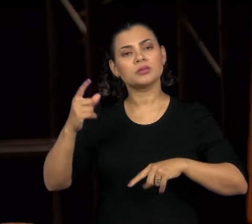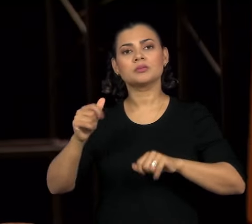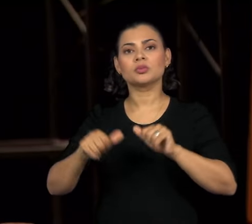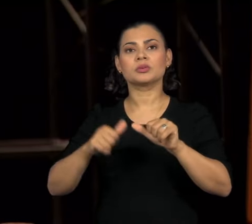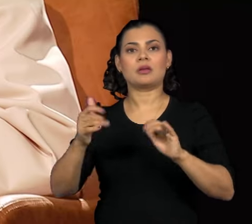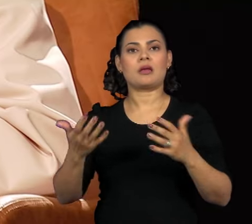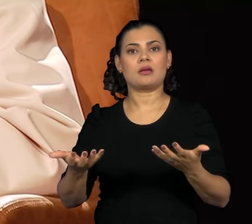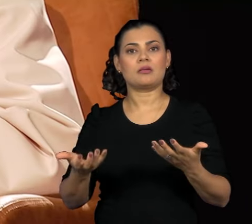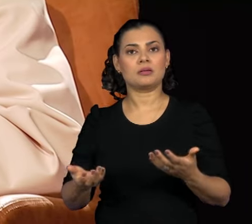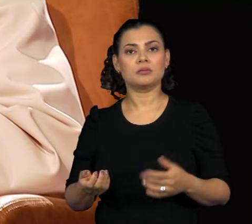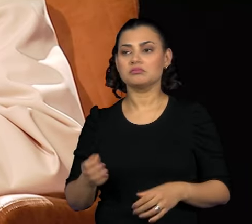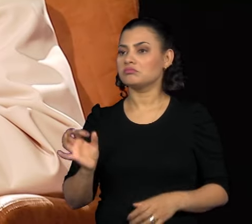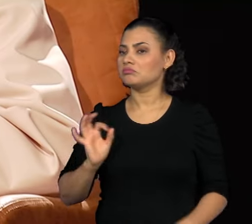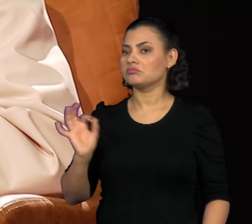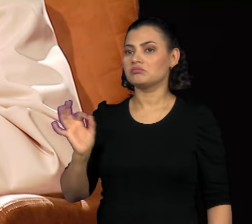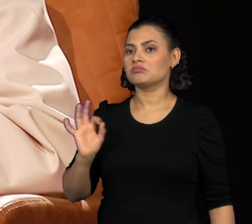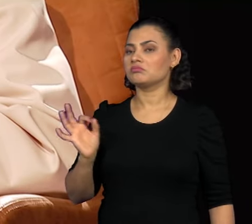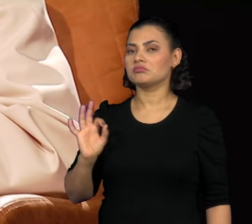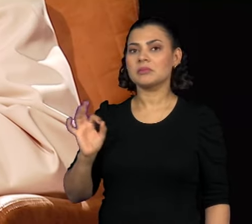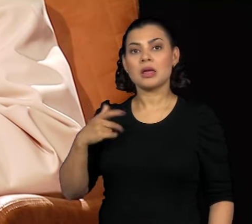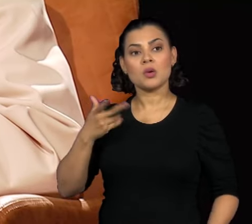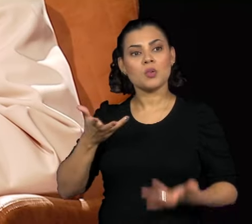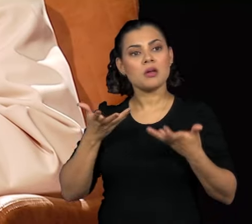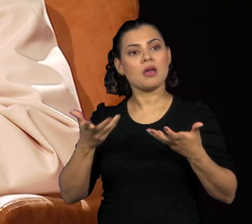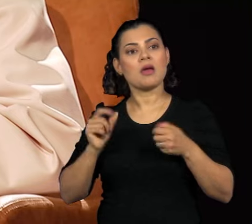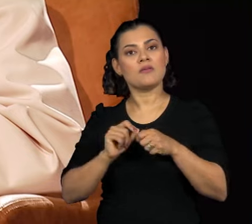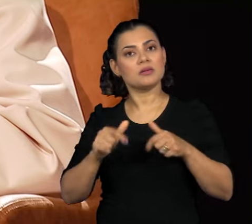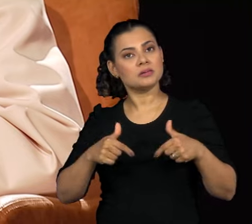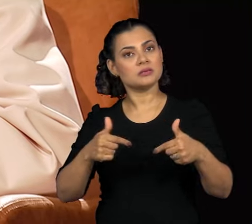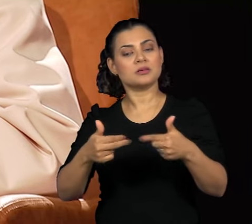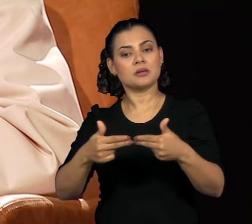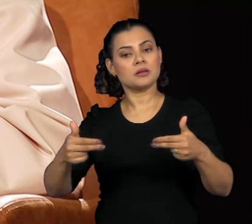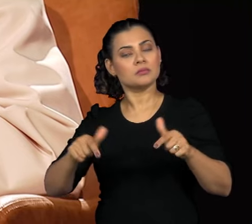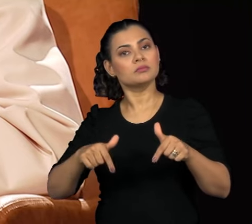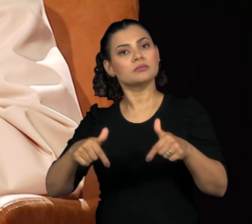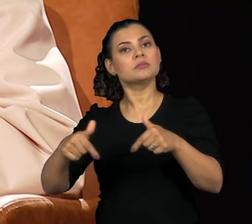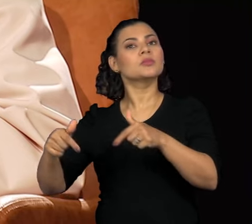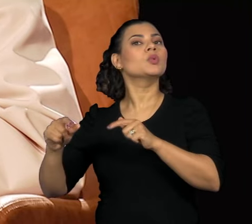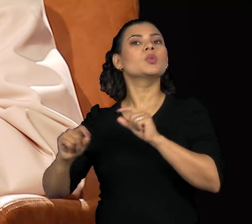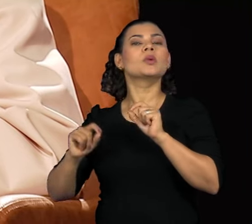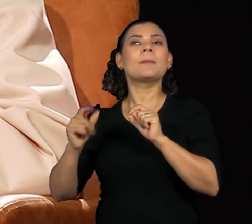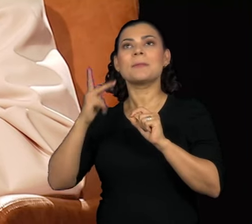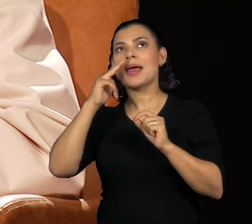né? Não. Eu procuro fazer as coisas de forma